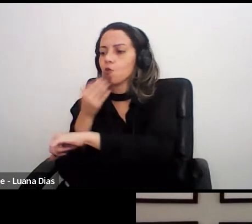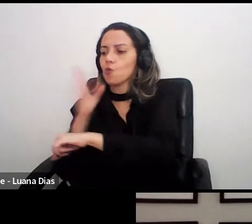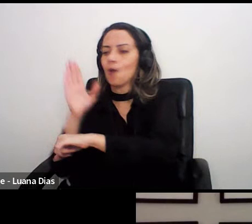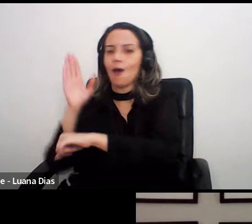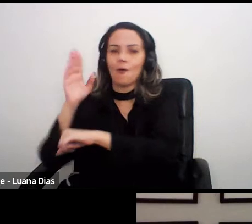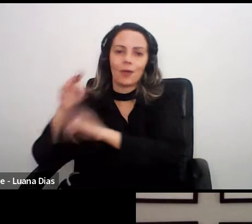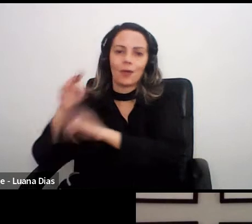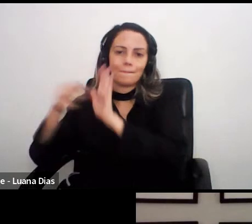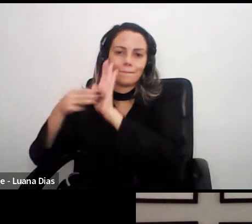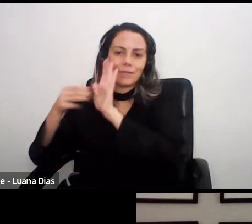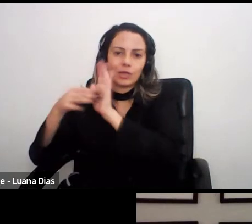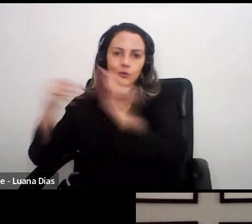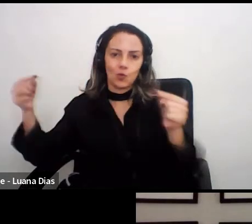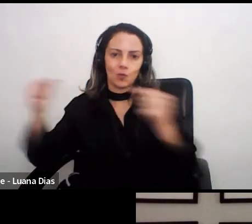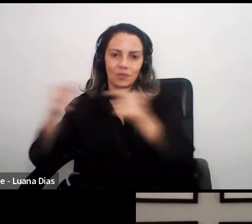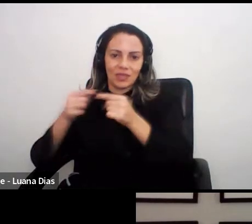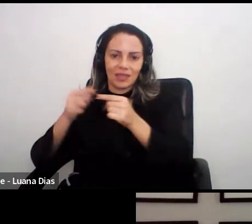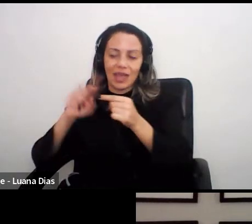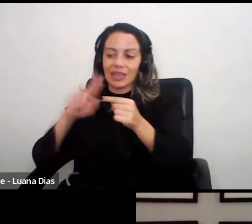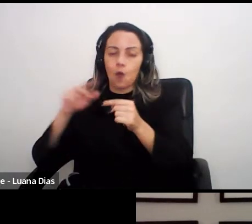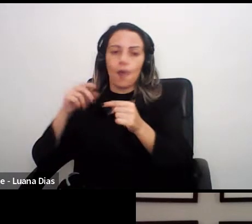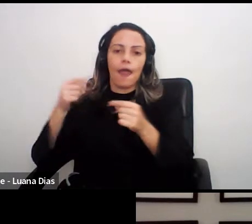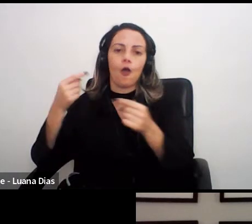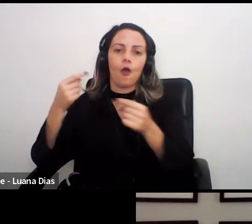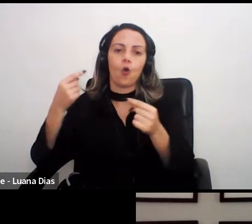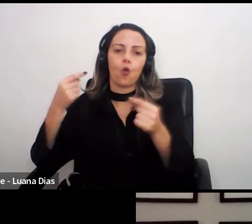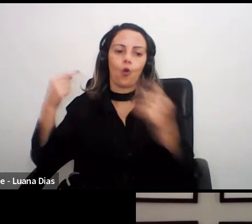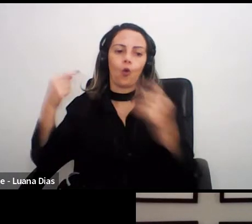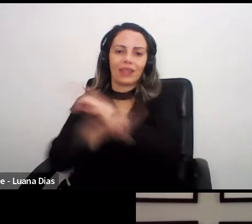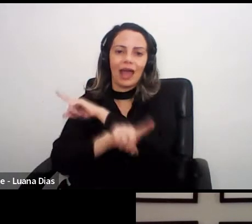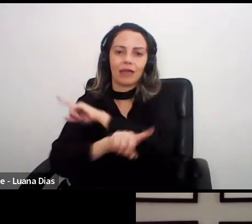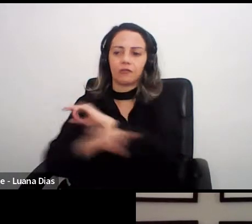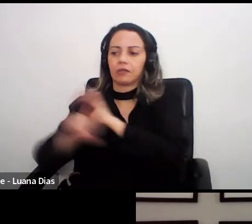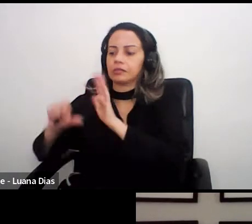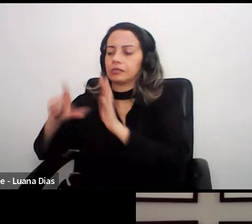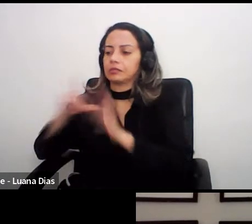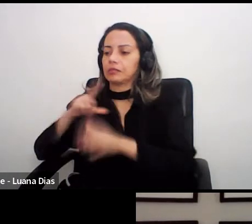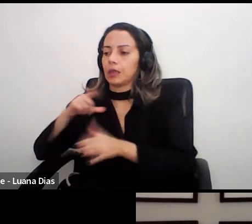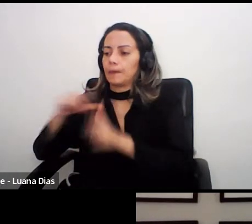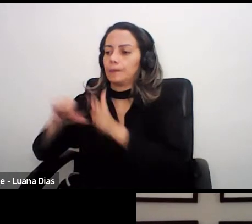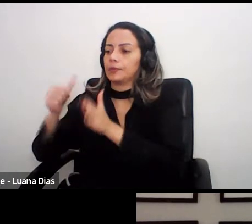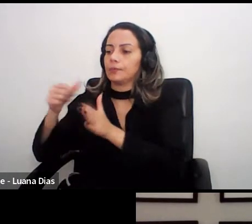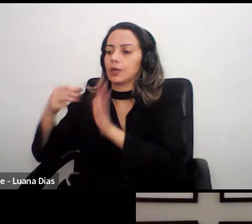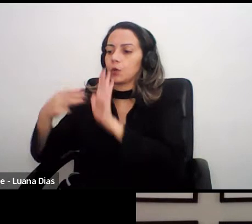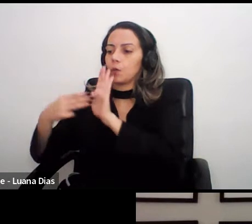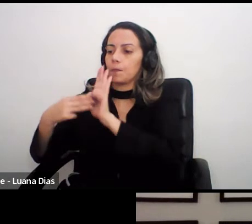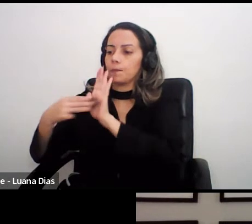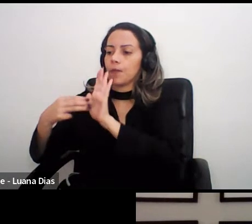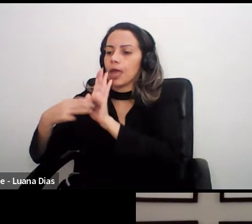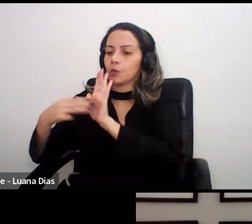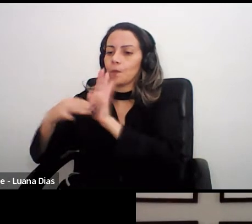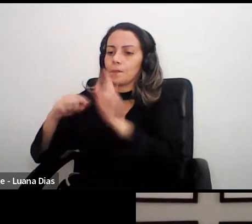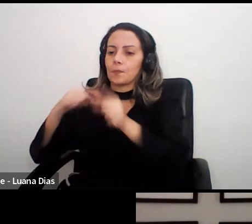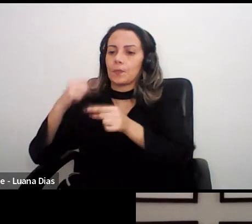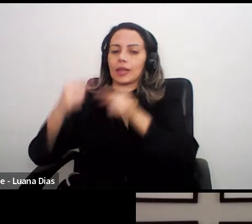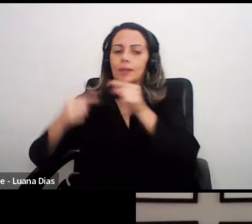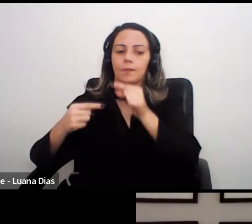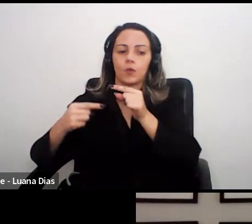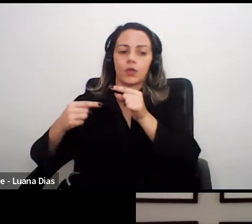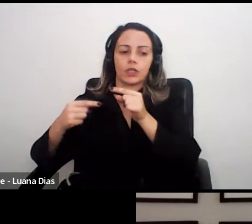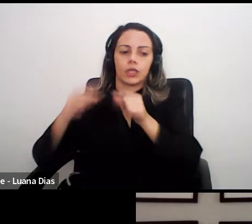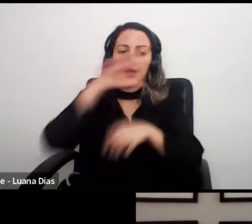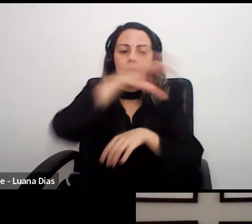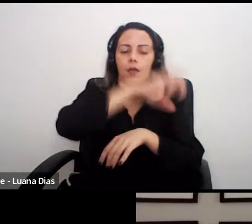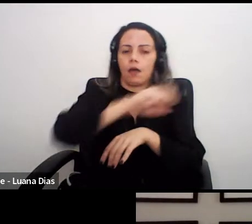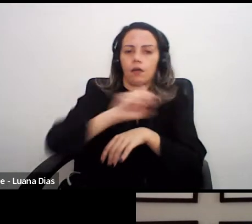era a proposta inicial. Mas como é que a gente vai trabalhar? A gente precisa conhecer essa realidade. O primeiro diagnóstico é saber se o juiz lida